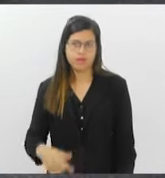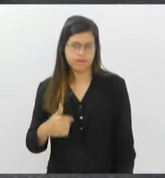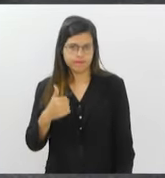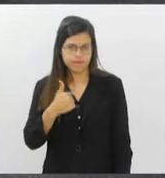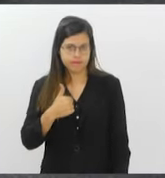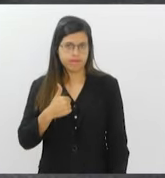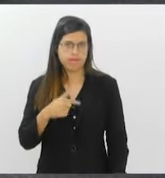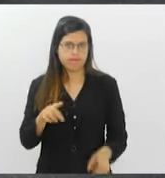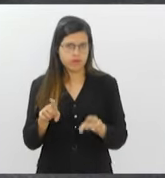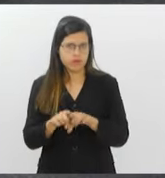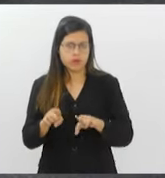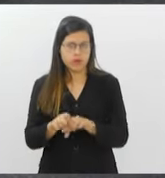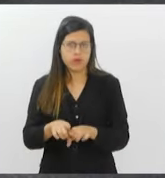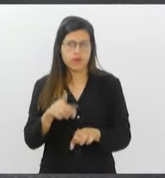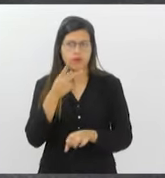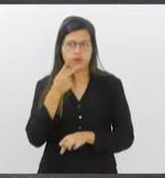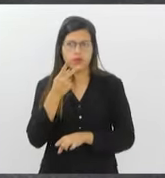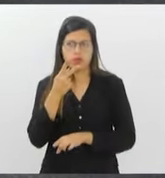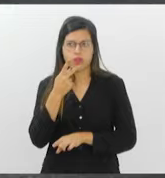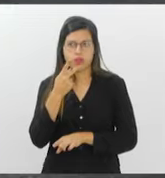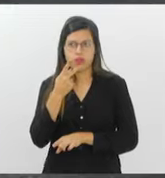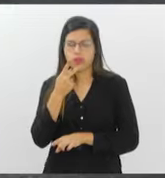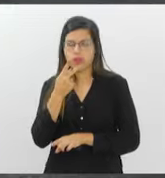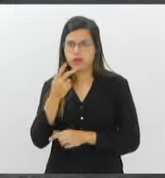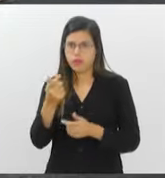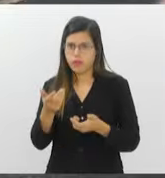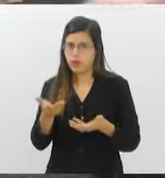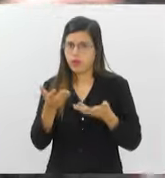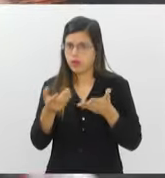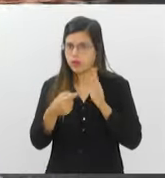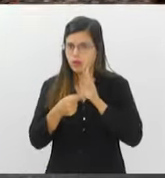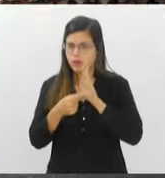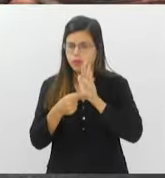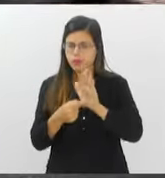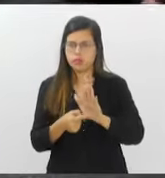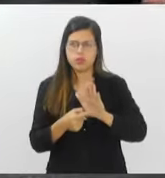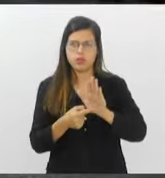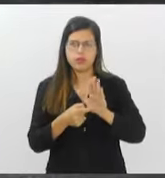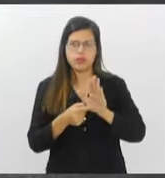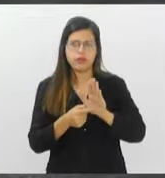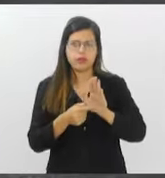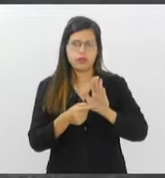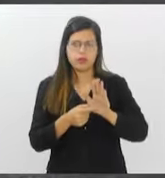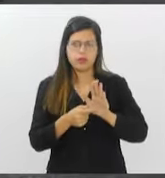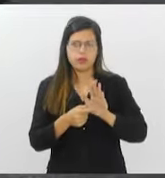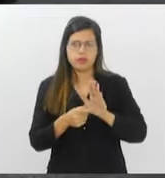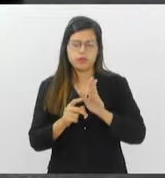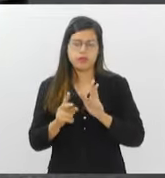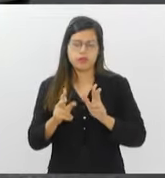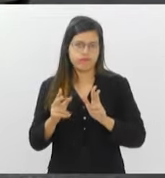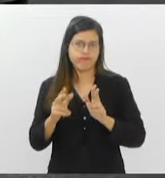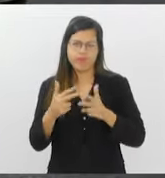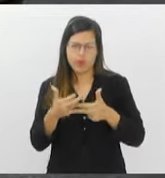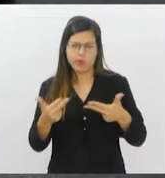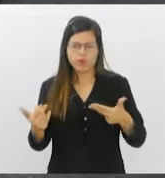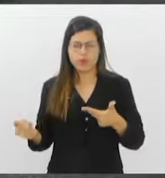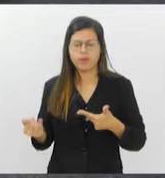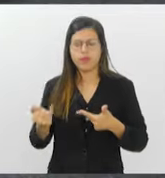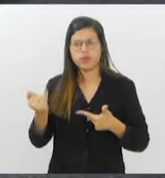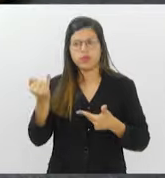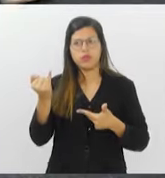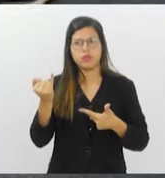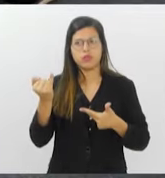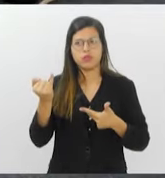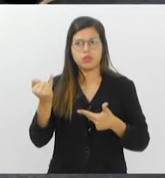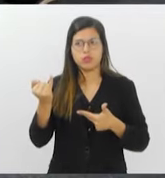também destaquei, porque eu queria chamar a atenção em relação a uma questão, para mim, importantíssima, é